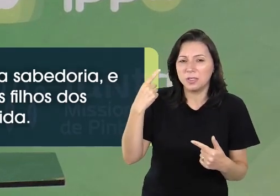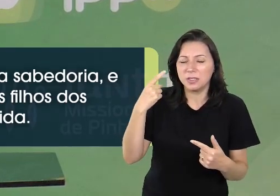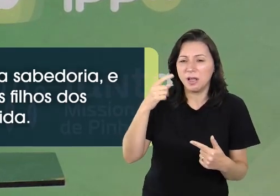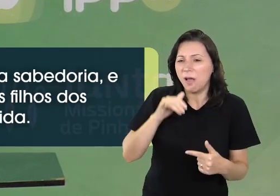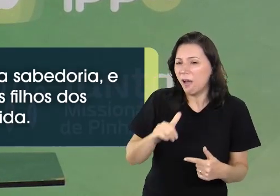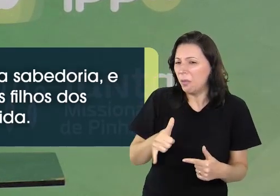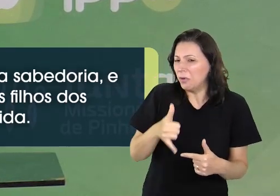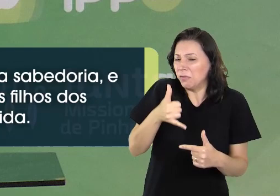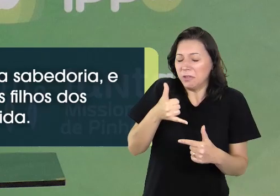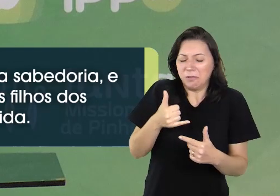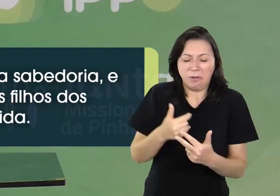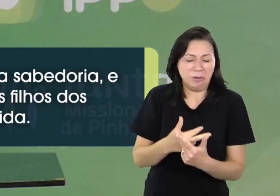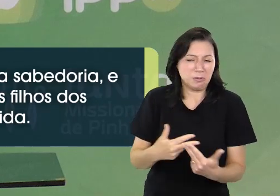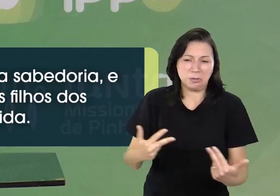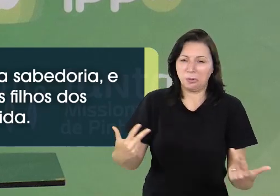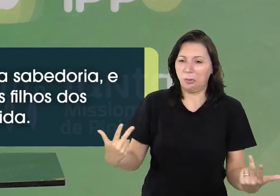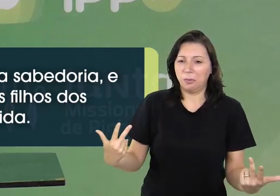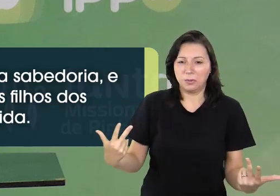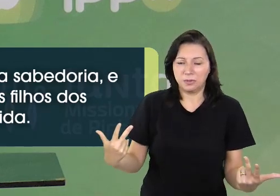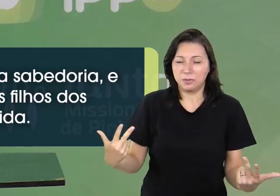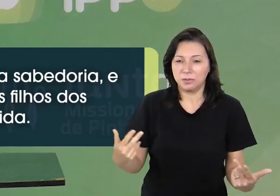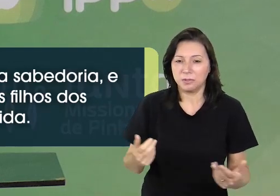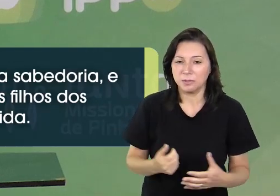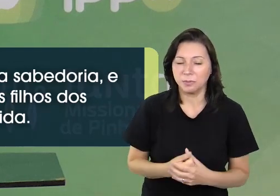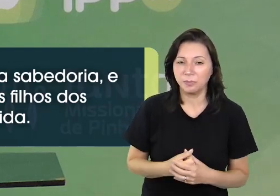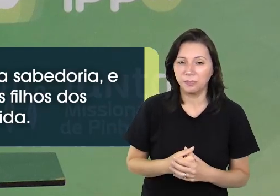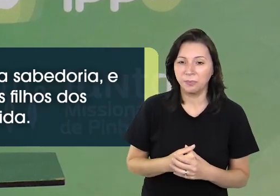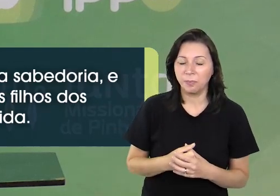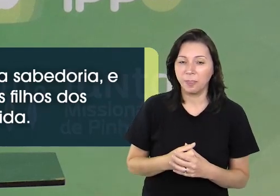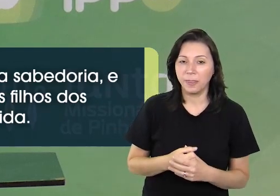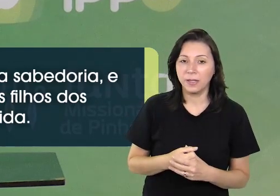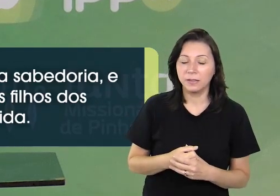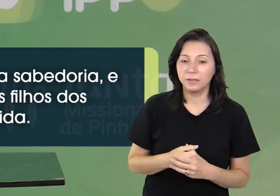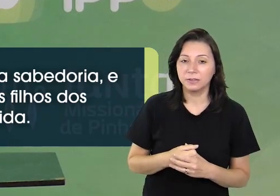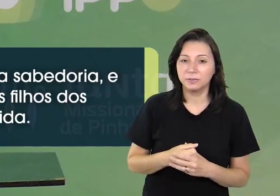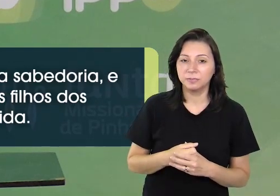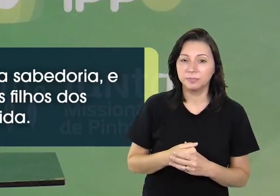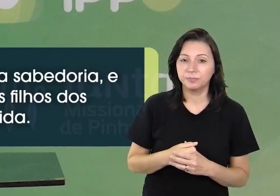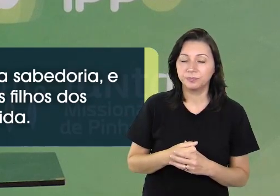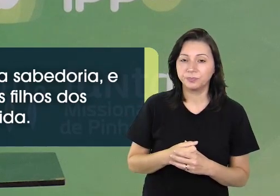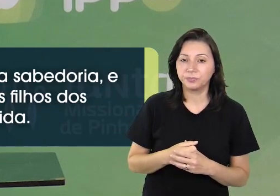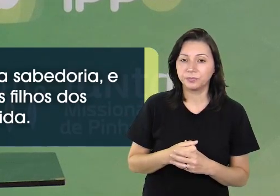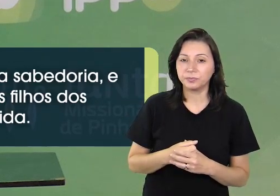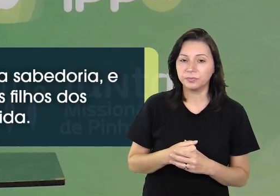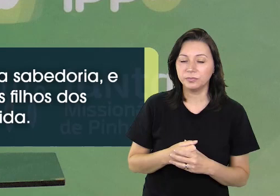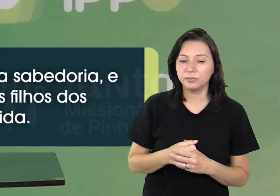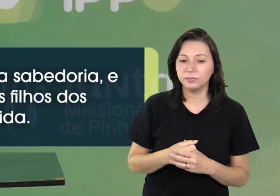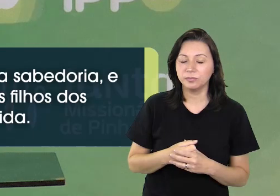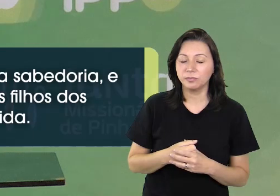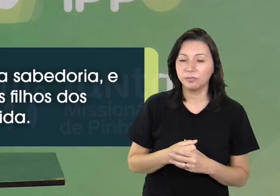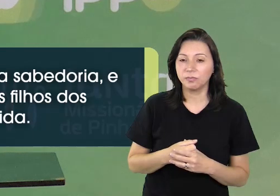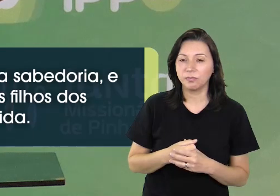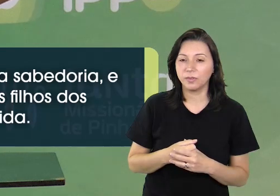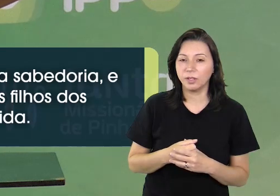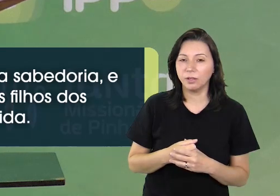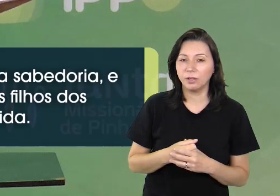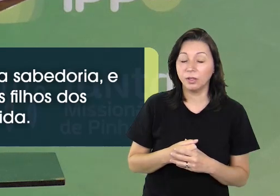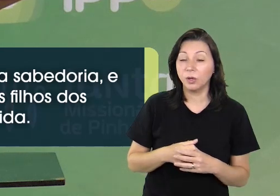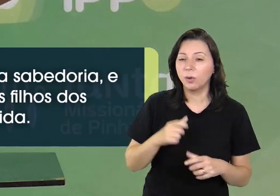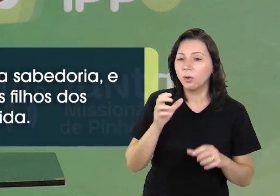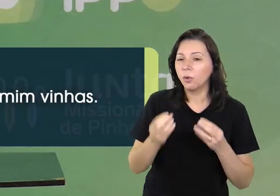que fizessem os filhos dos homens debaixo do céu durante os poucos dias